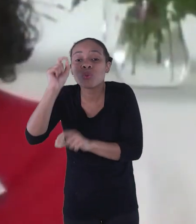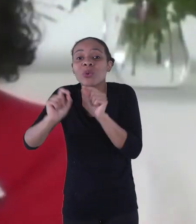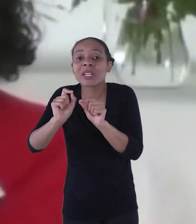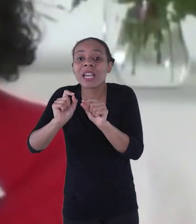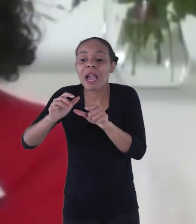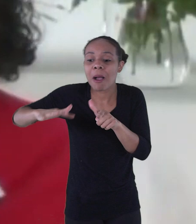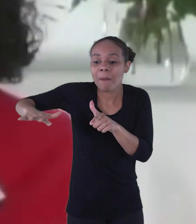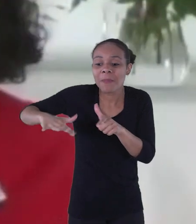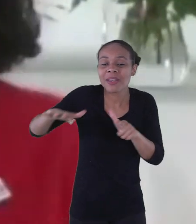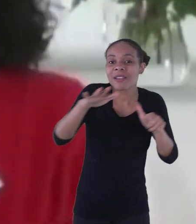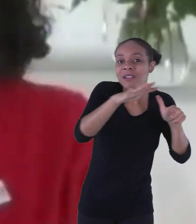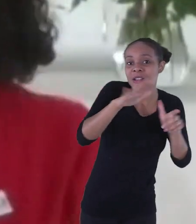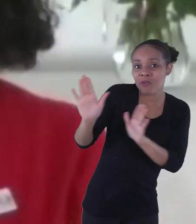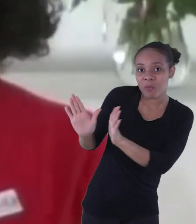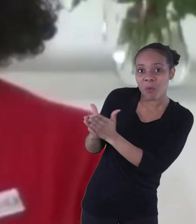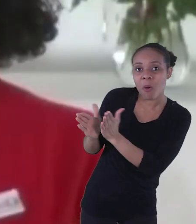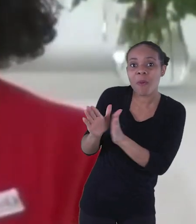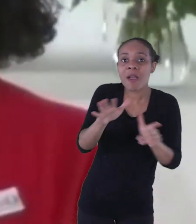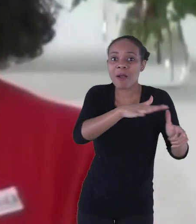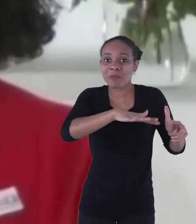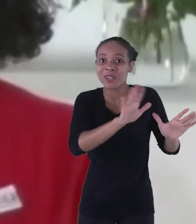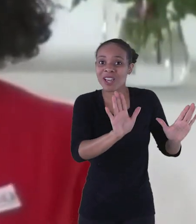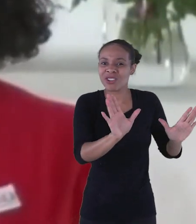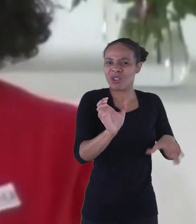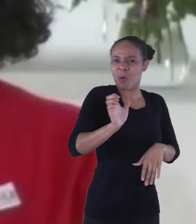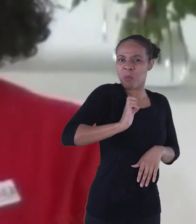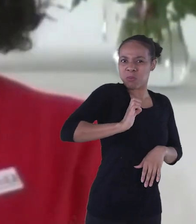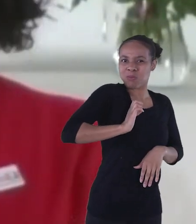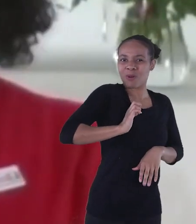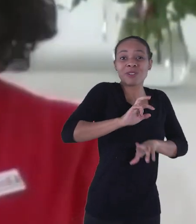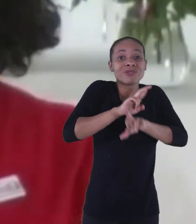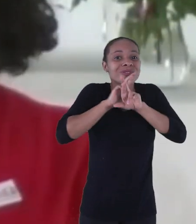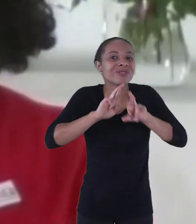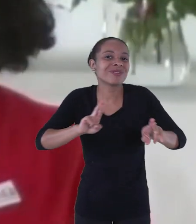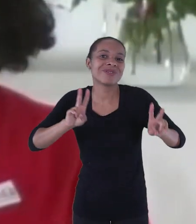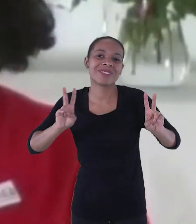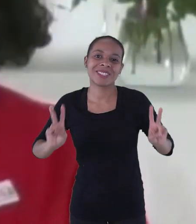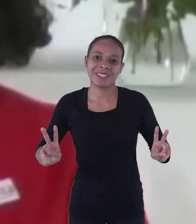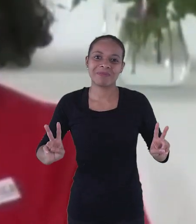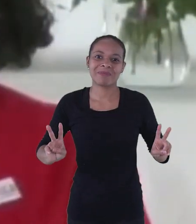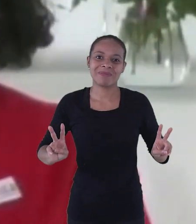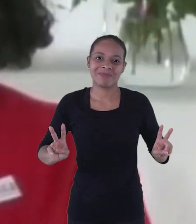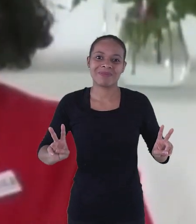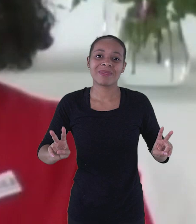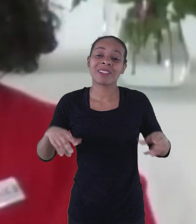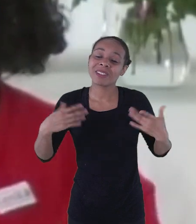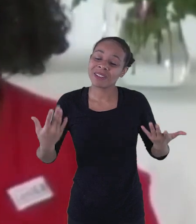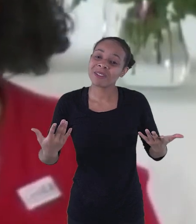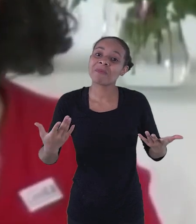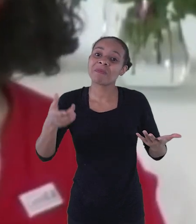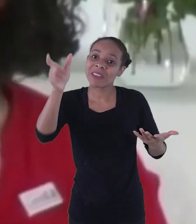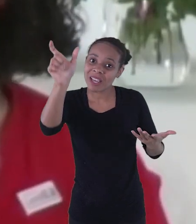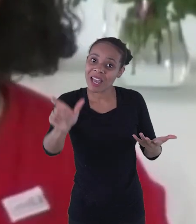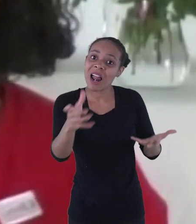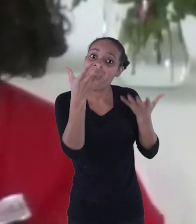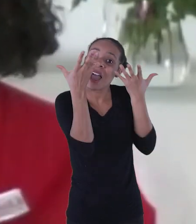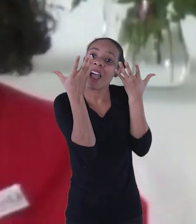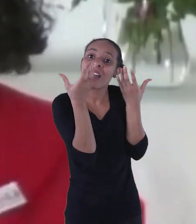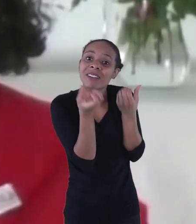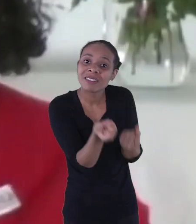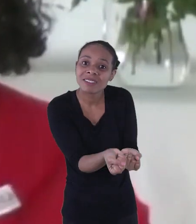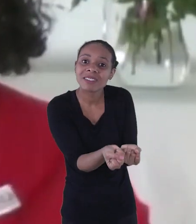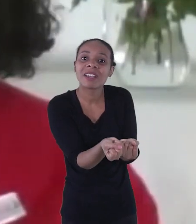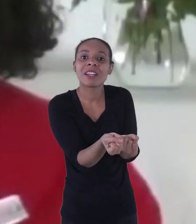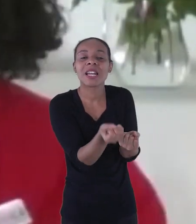ganha vestidos bonitos de uma menina morta. E ela aceita. Ela ganha de